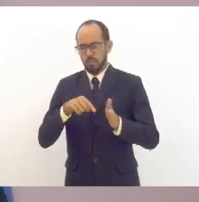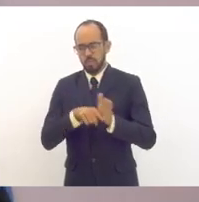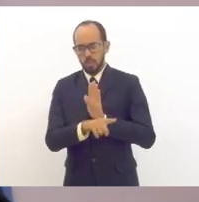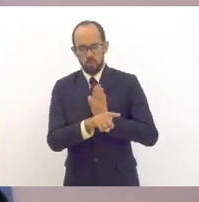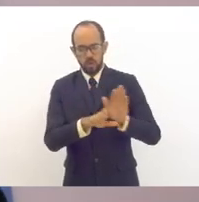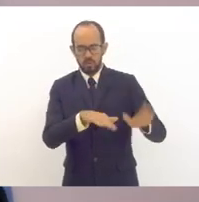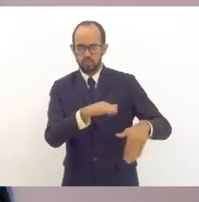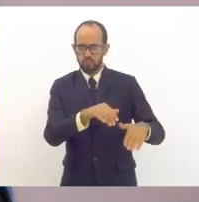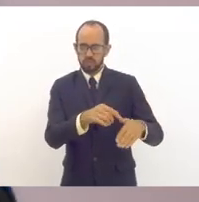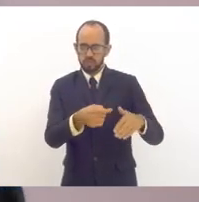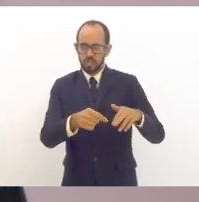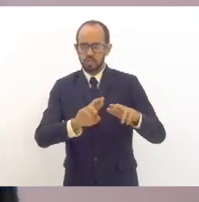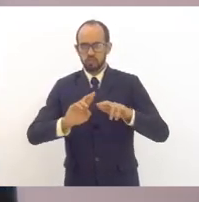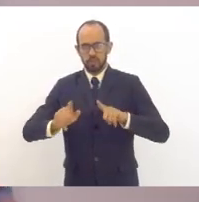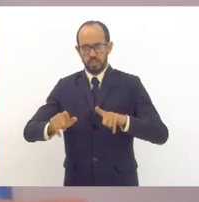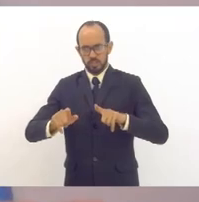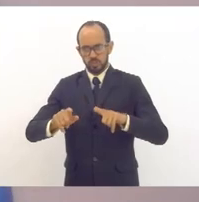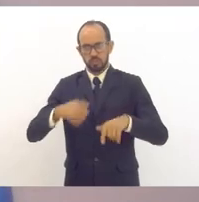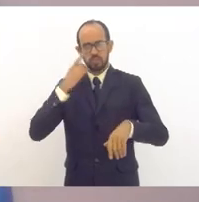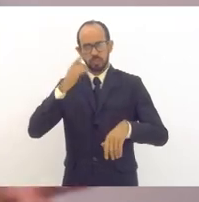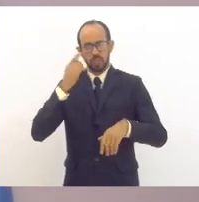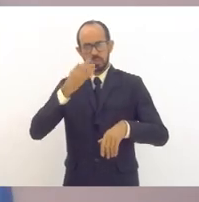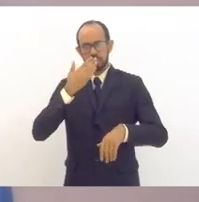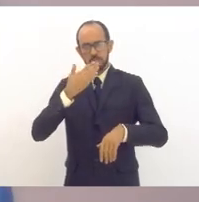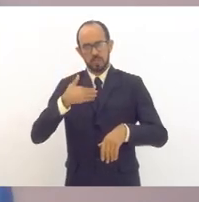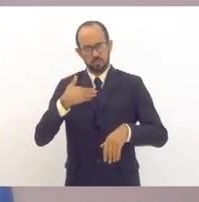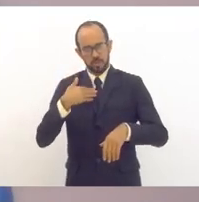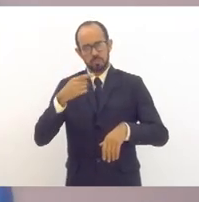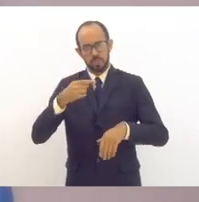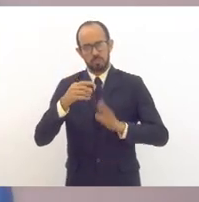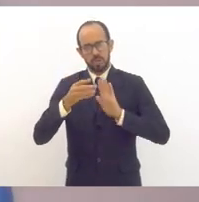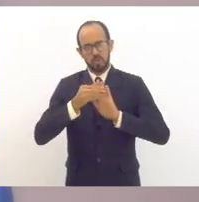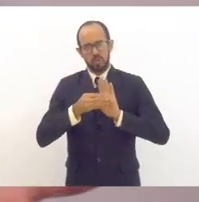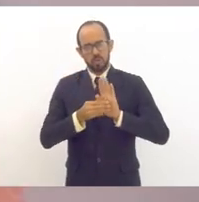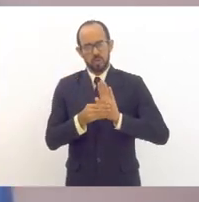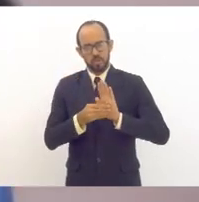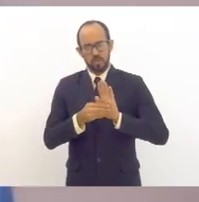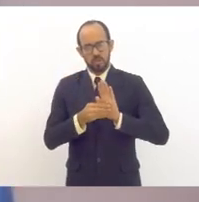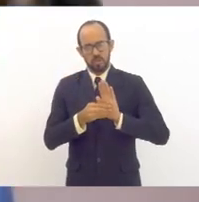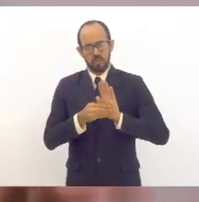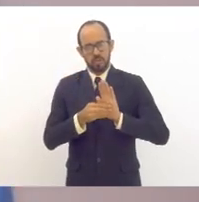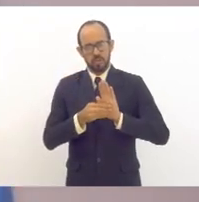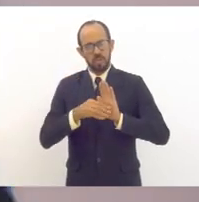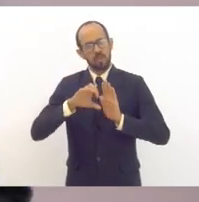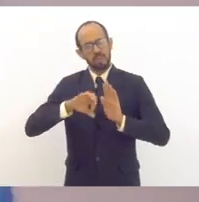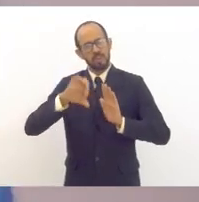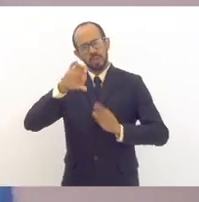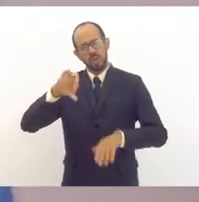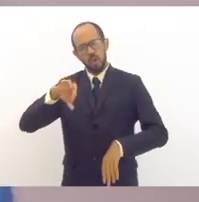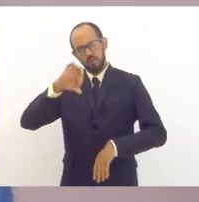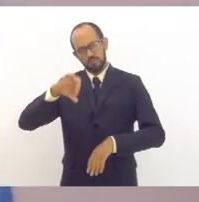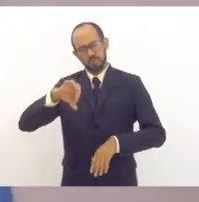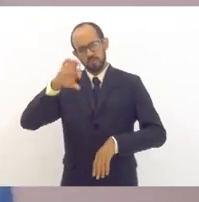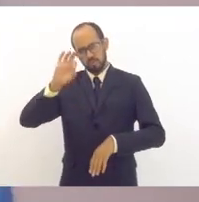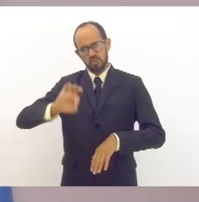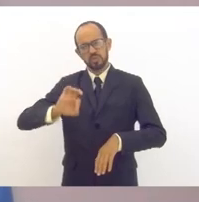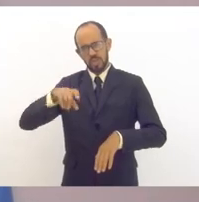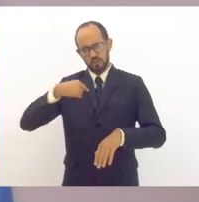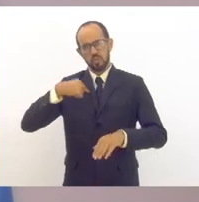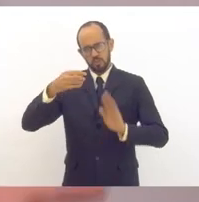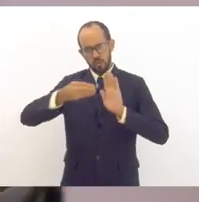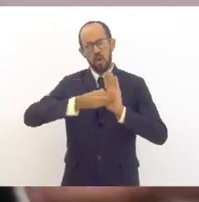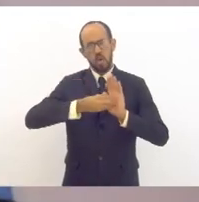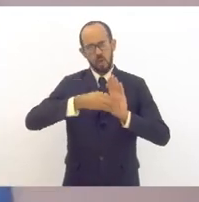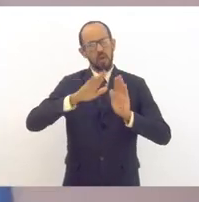incluir pauta aí 99% das vezes eu incluo não 100% que tem algumas matérias que não dá para a gente